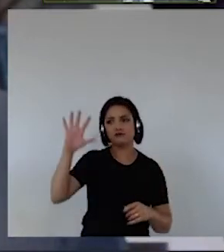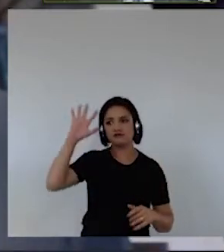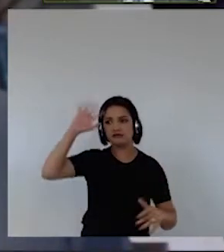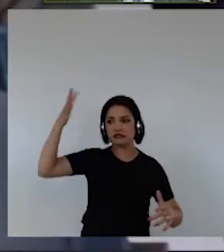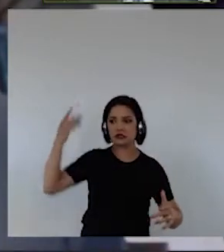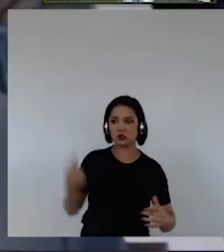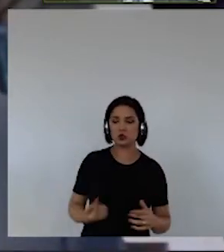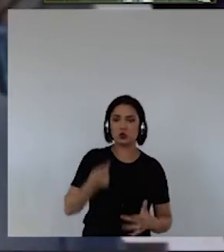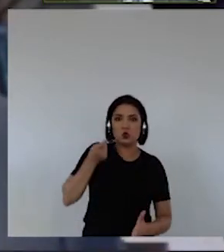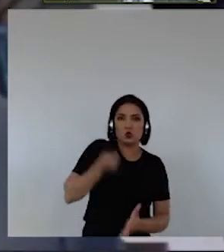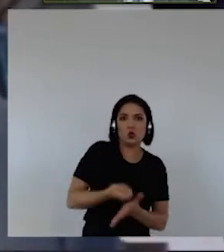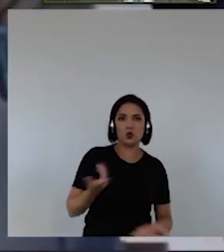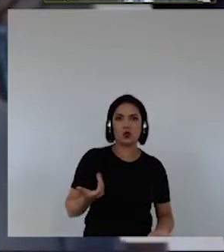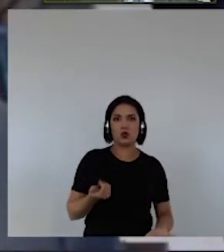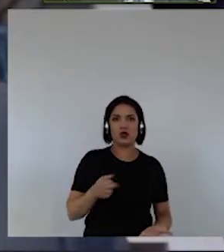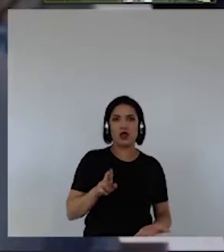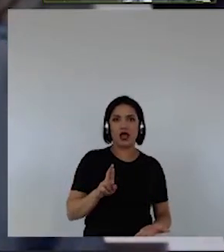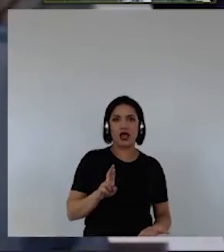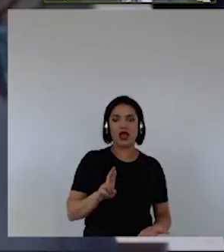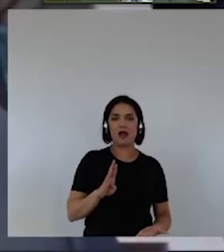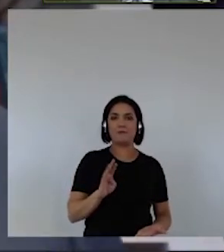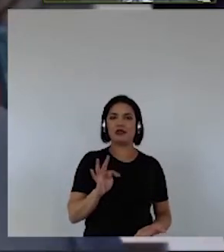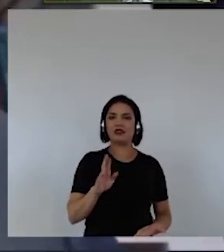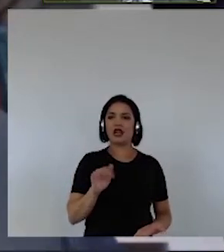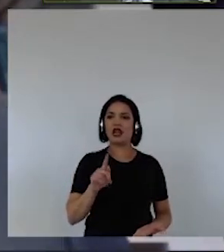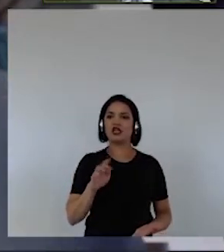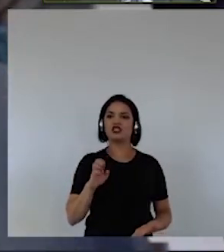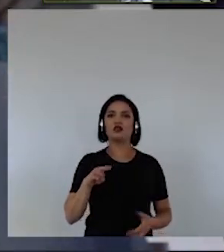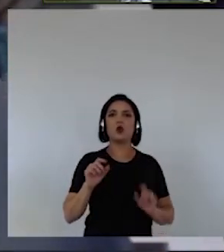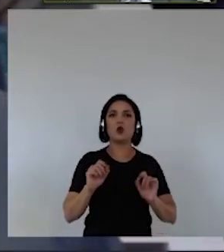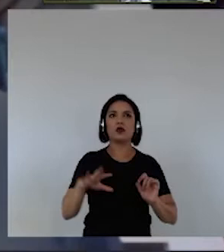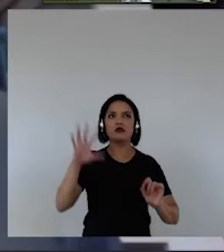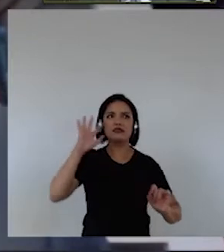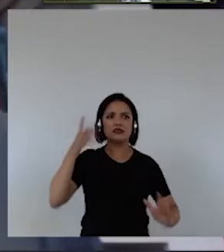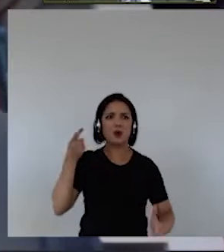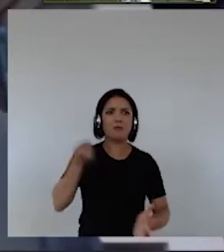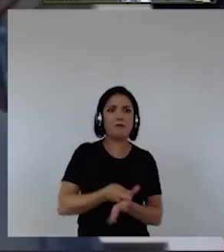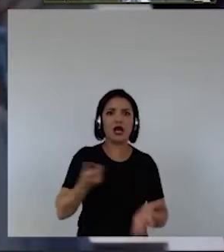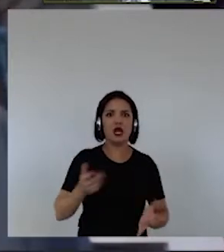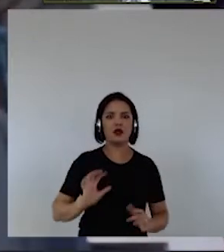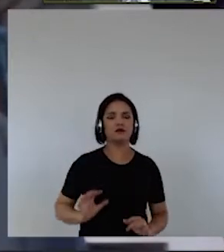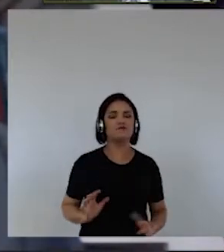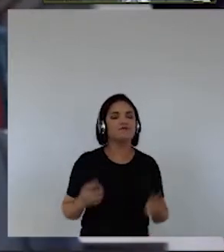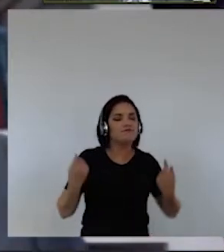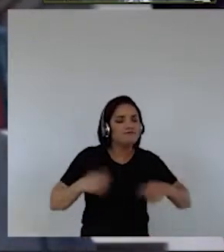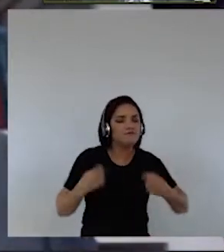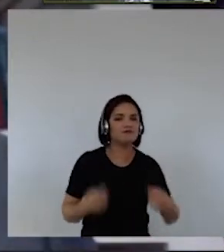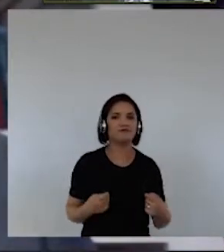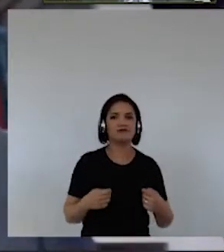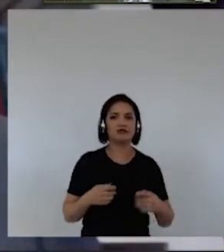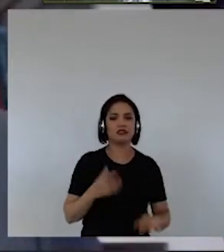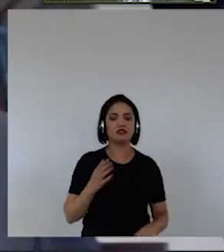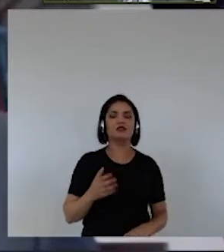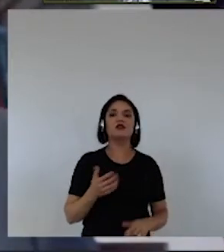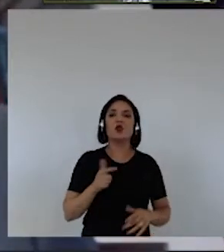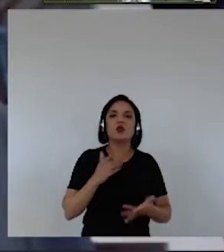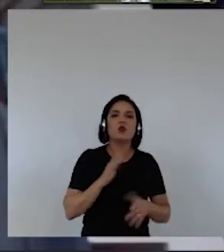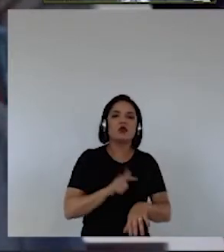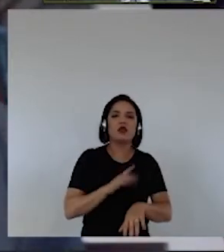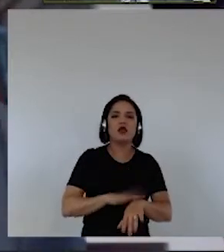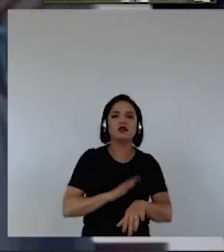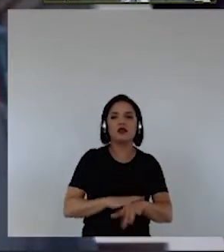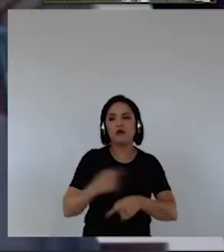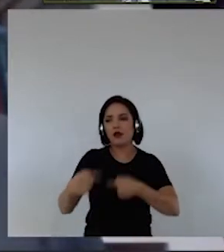a cláusula de arbitragem. Então, nós, como advogados, operações que nós, grandes negócios econômicos, hoje em